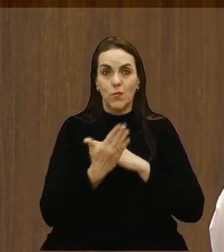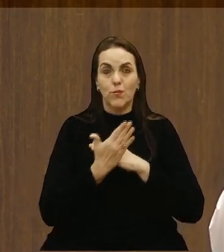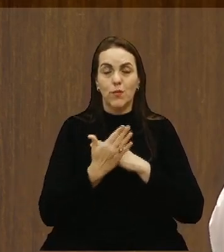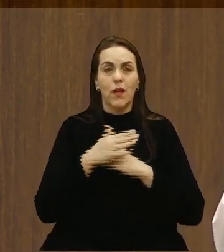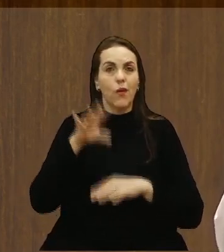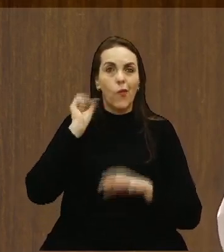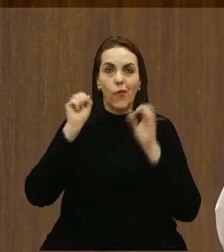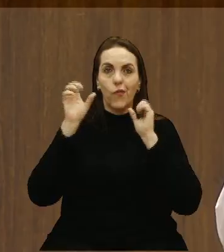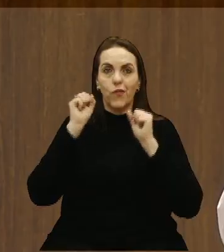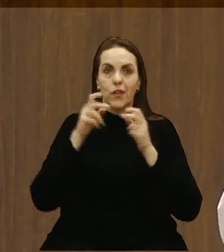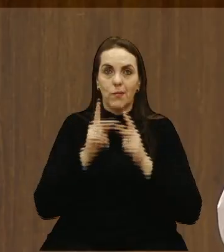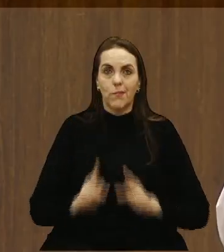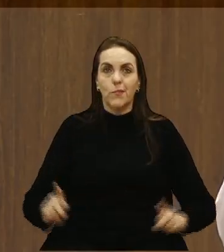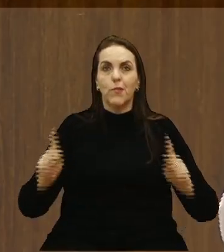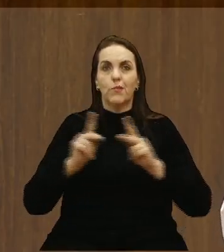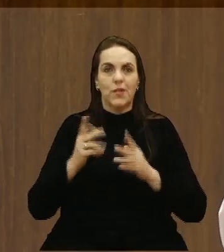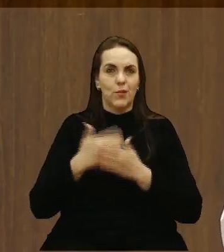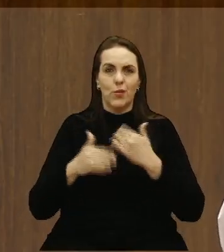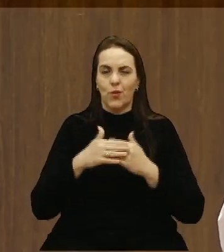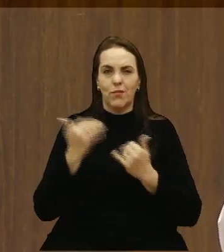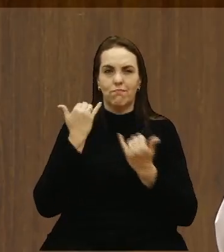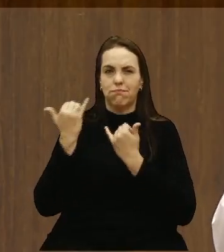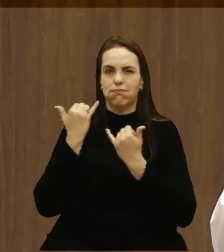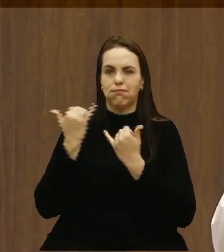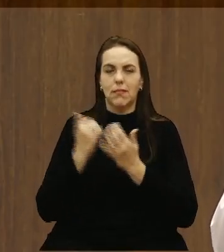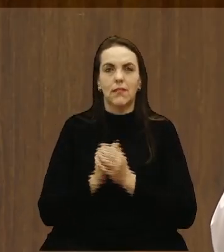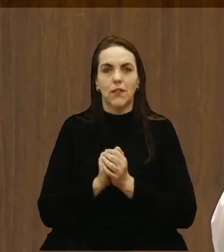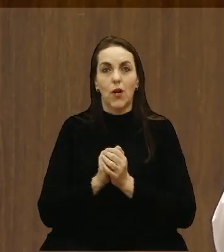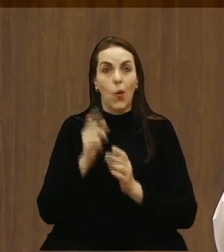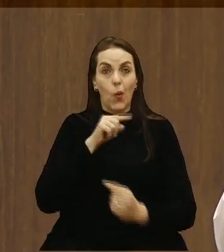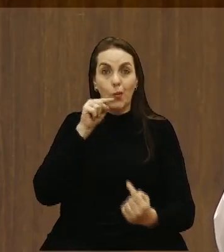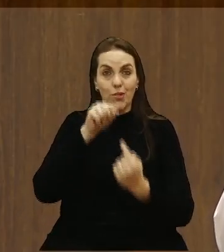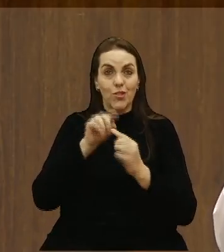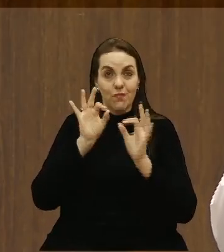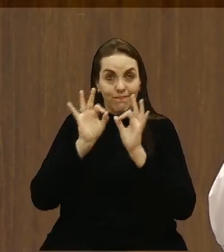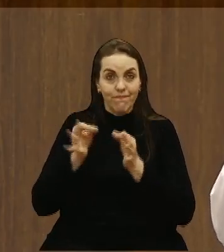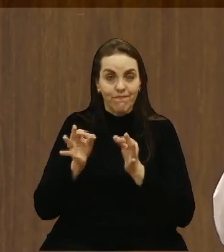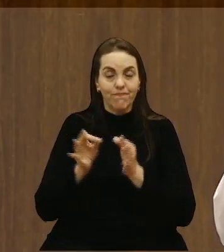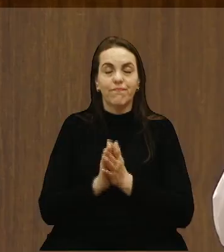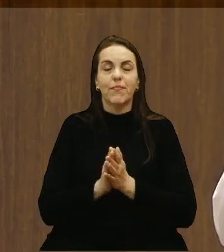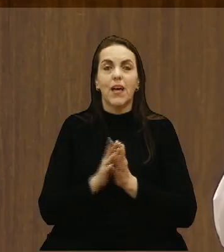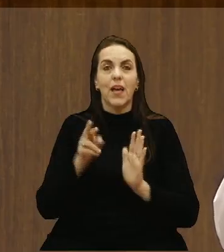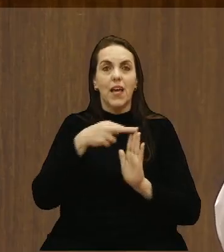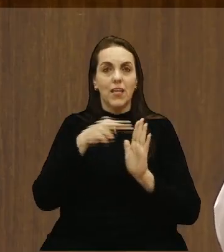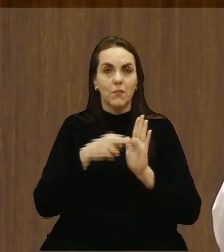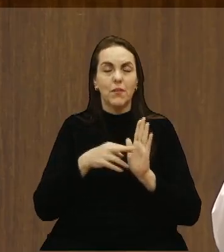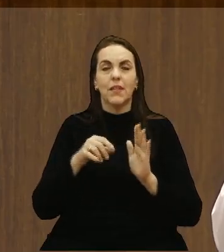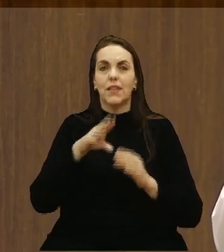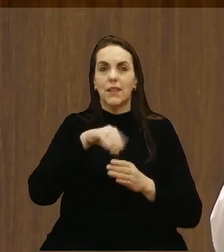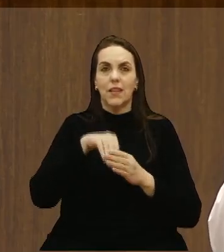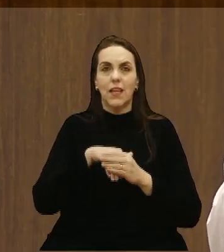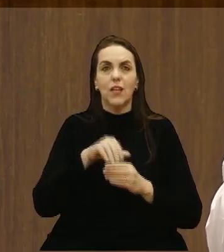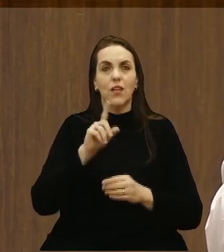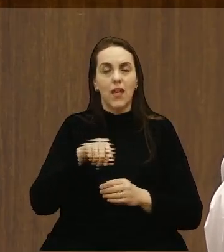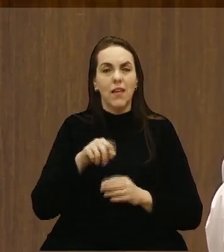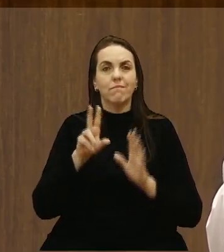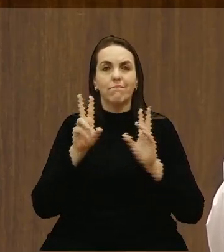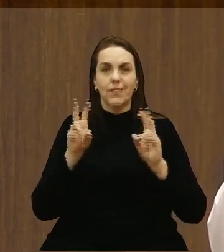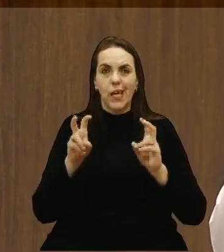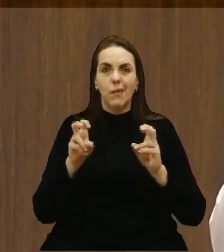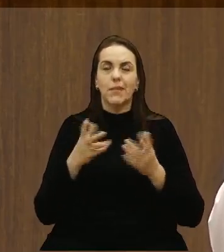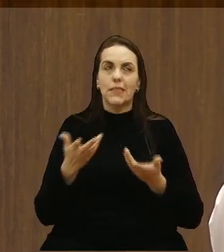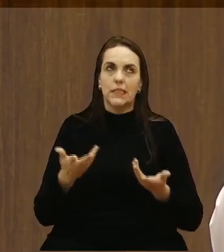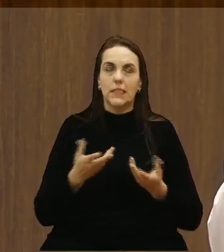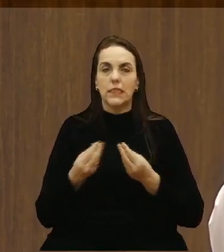Esse é o principal objetivo que nós temos nessa Casa Legislativa. O regimento interno tem enfrentado temas que muitas vezes podem